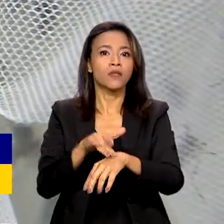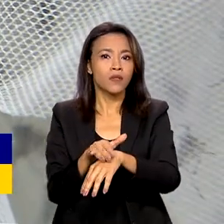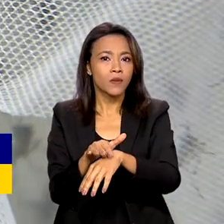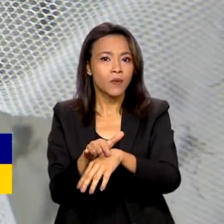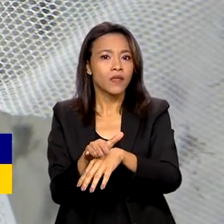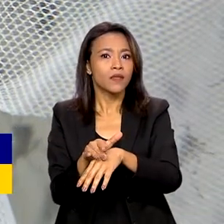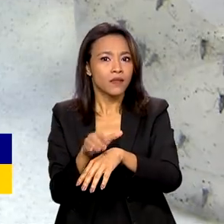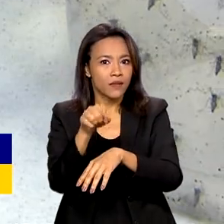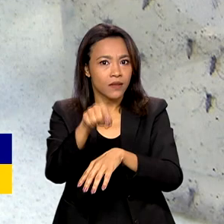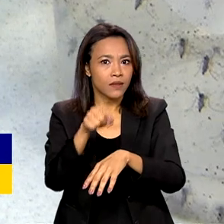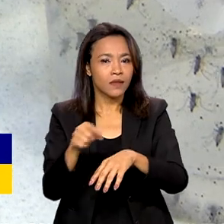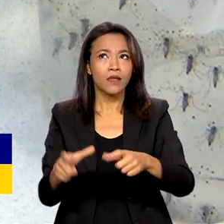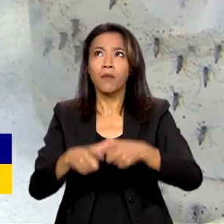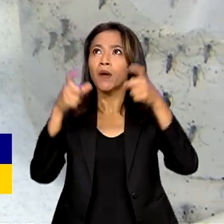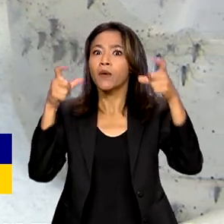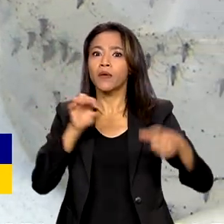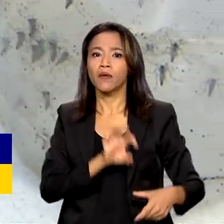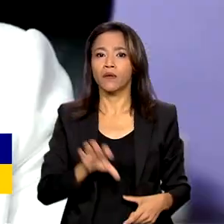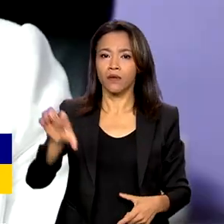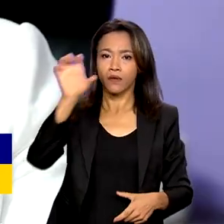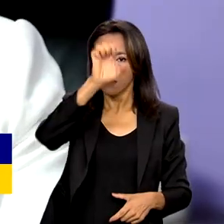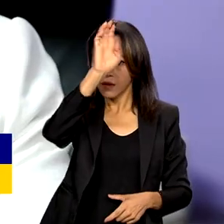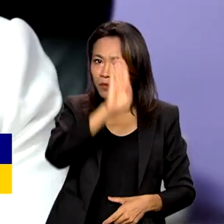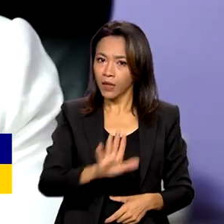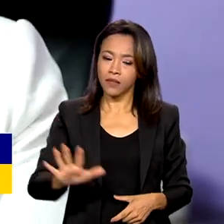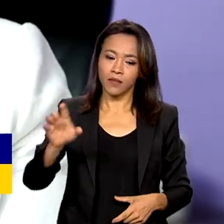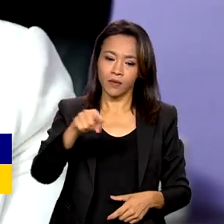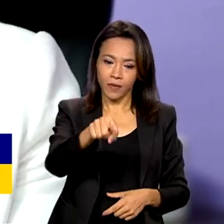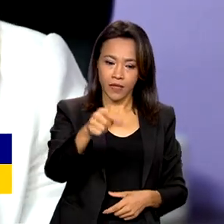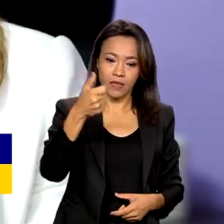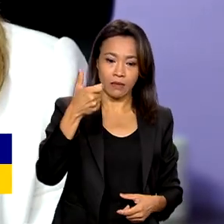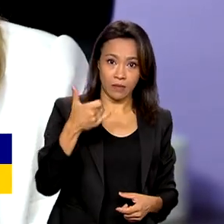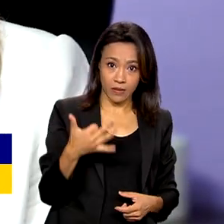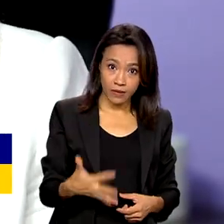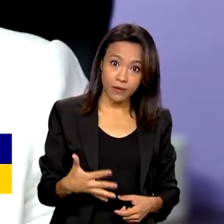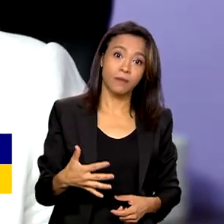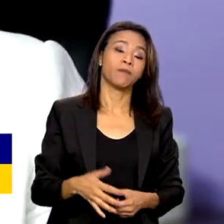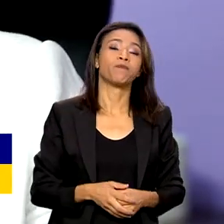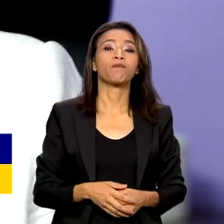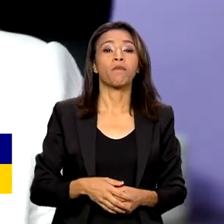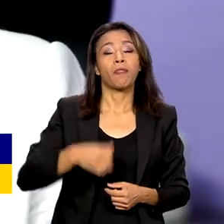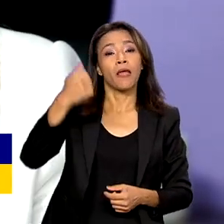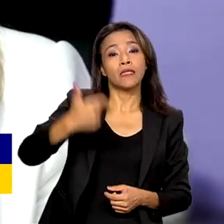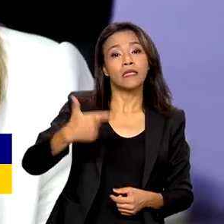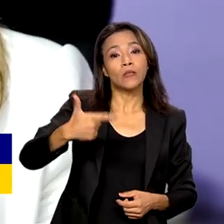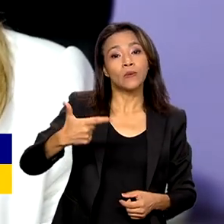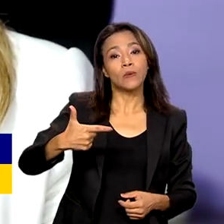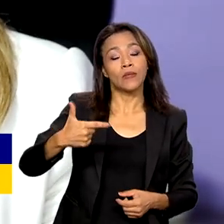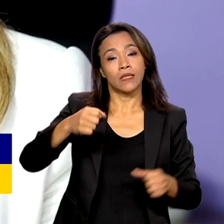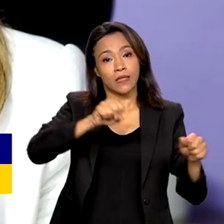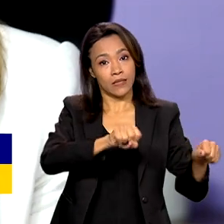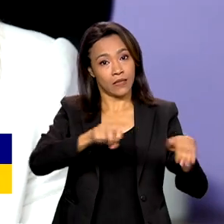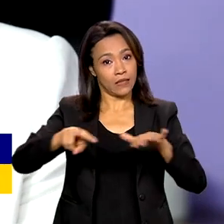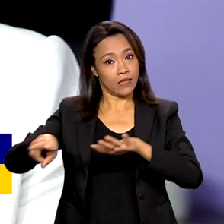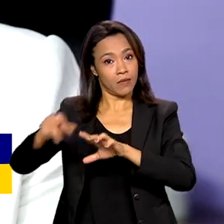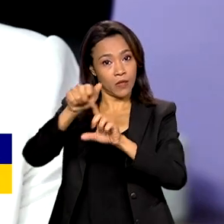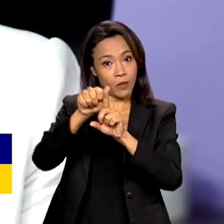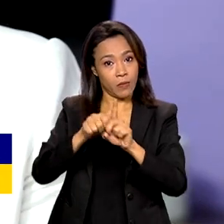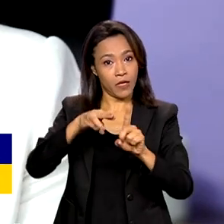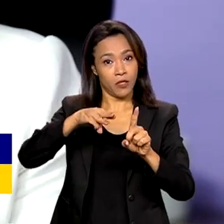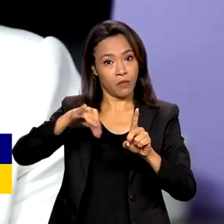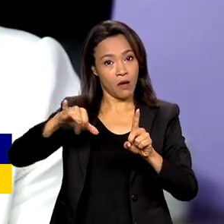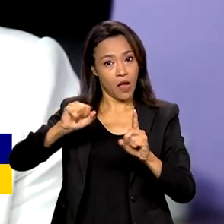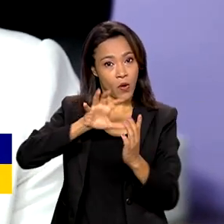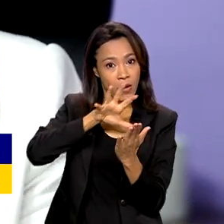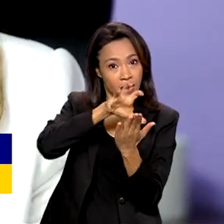na maioria dos estados brasileiros a diminuição principalmente na segunda semana de Maio do número de